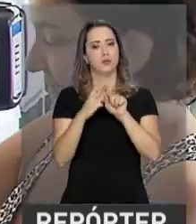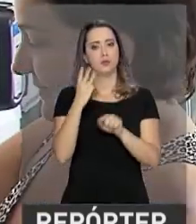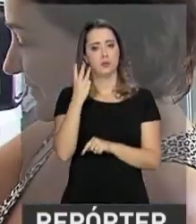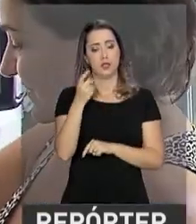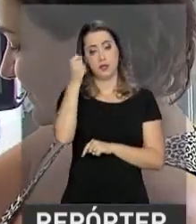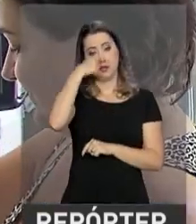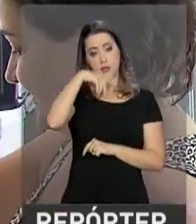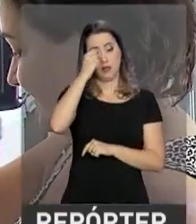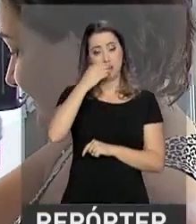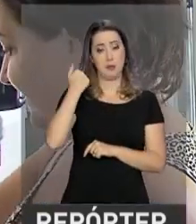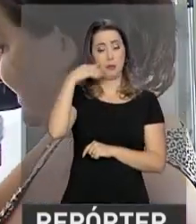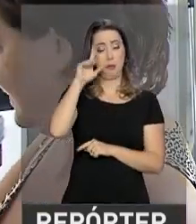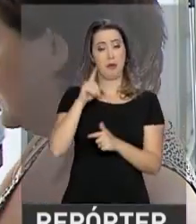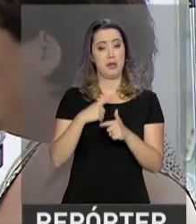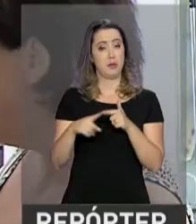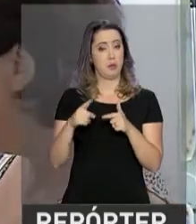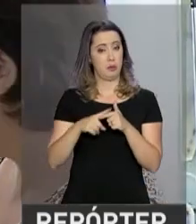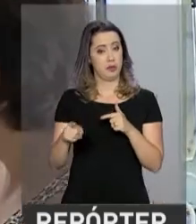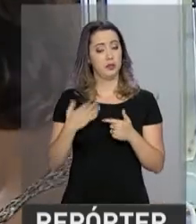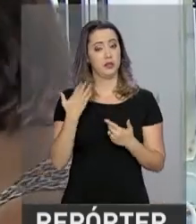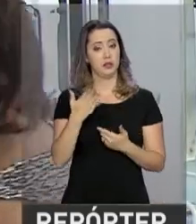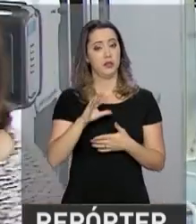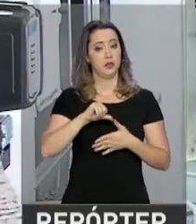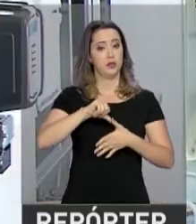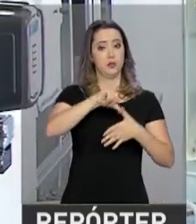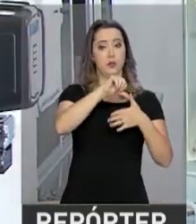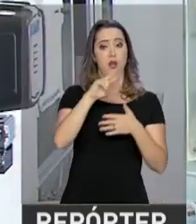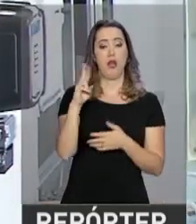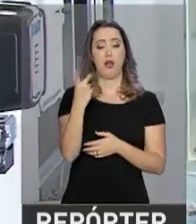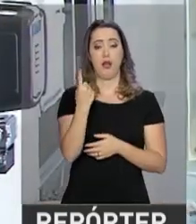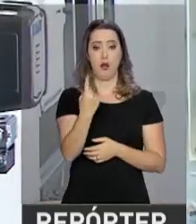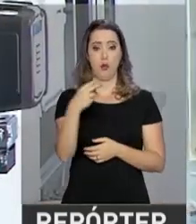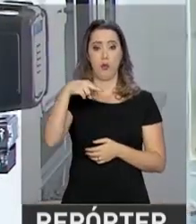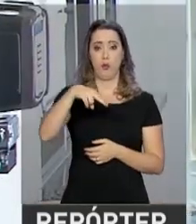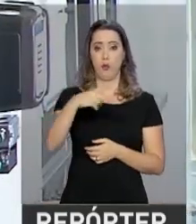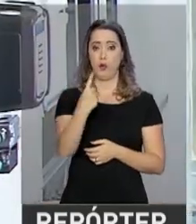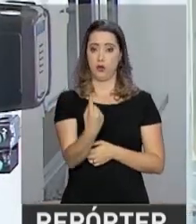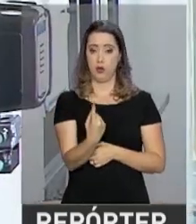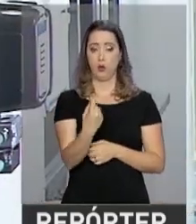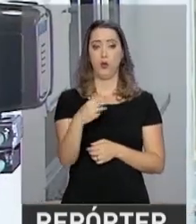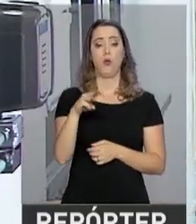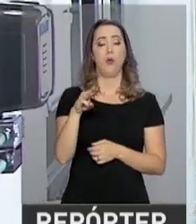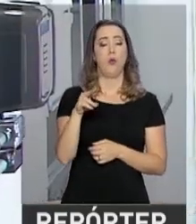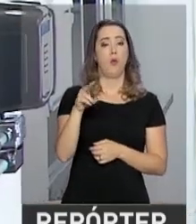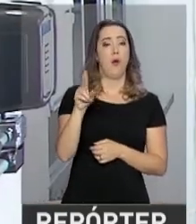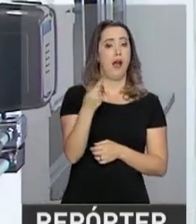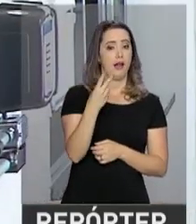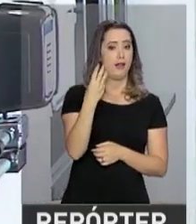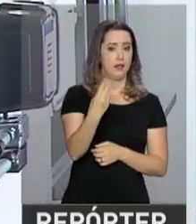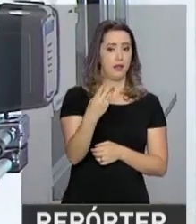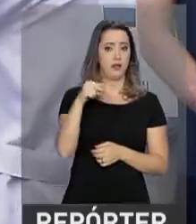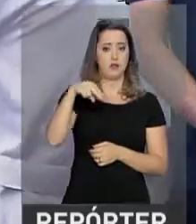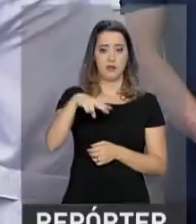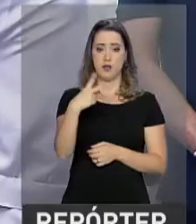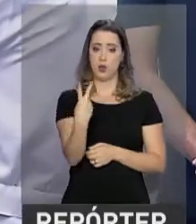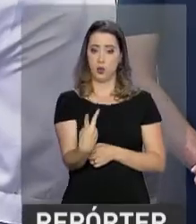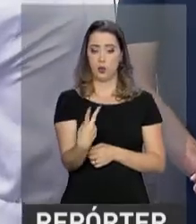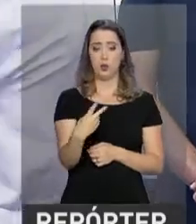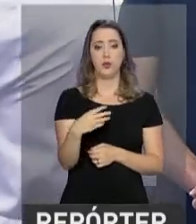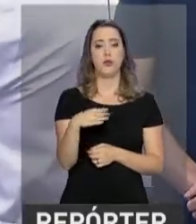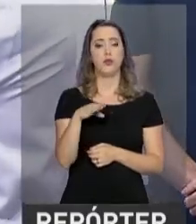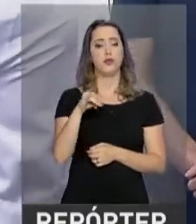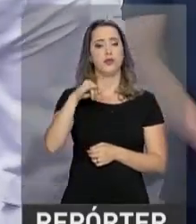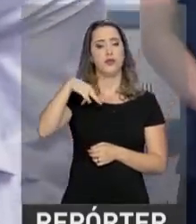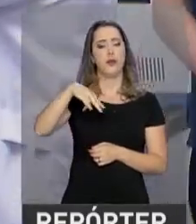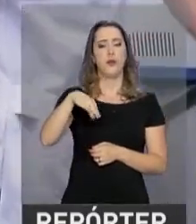de gripe mais graves no hemisfério sul o h1n1 o h3n2 eo influenza b a expectativa